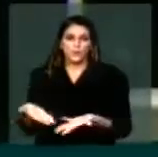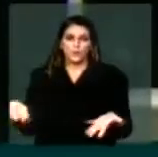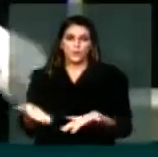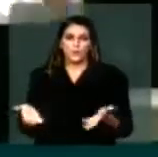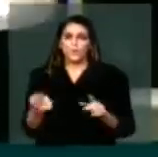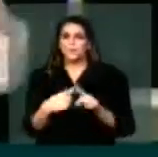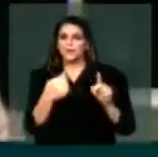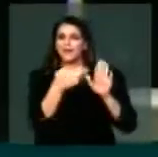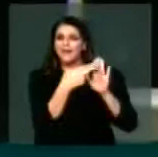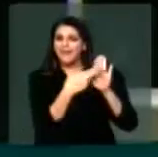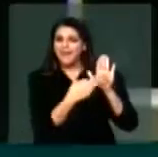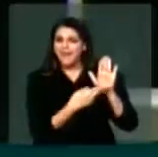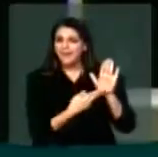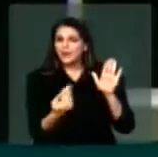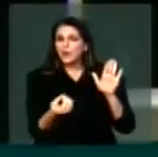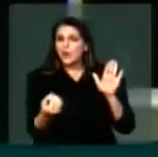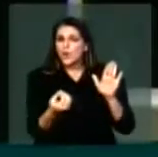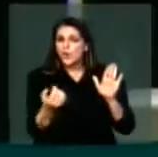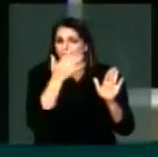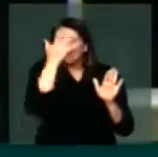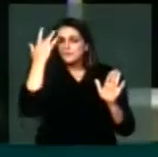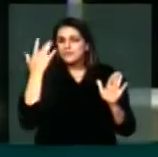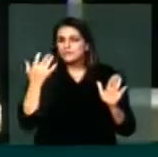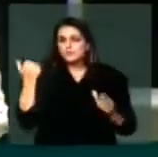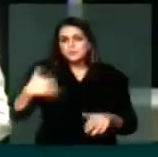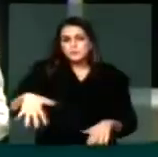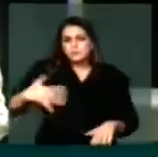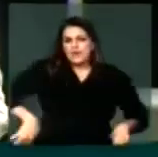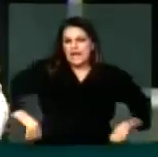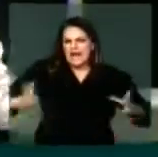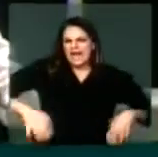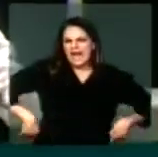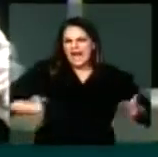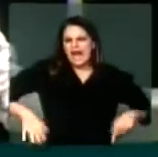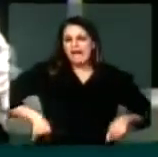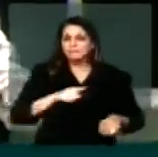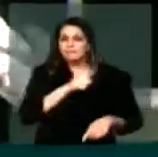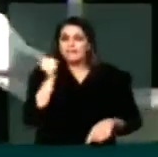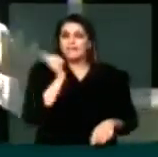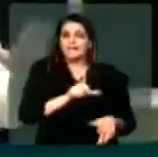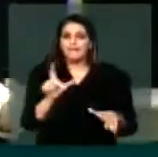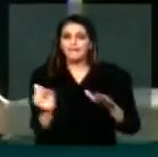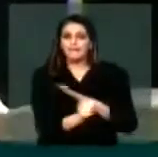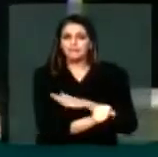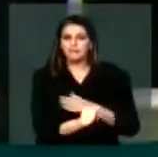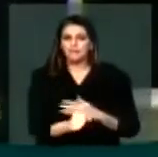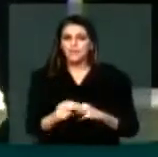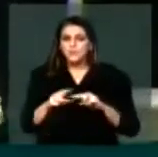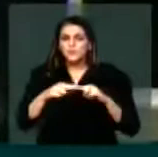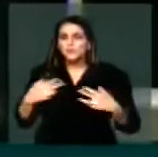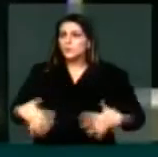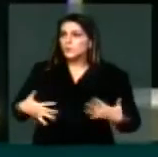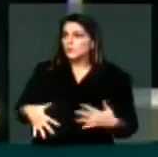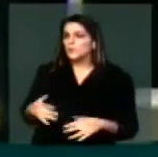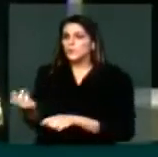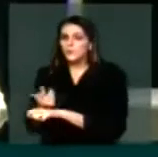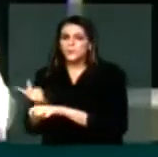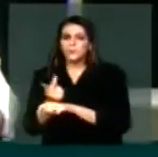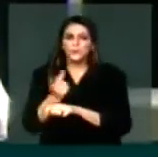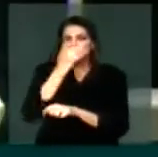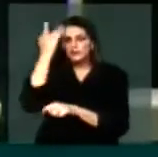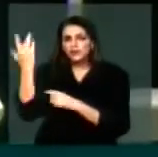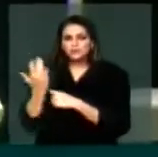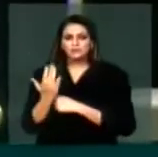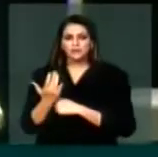que campanhas milionárias estabelecem a desigualdade da disputa. E para sobreviver, você busca recursos